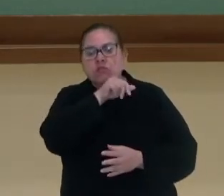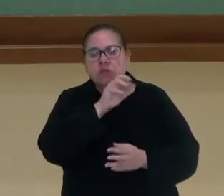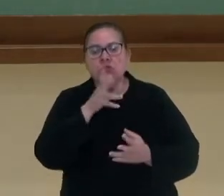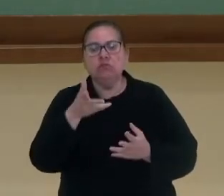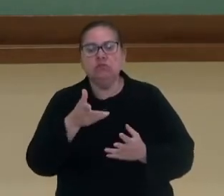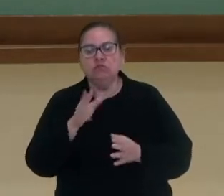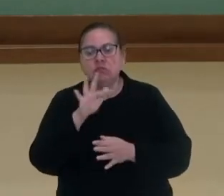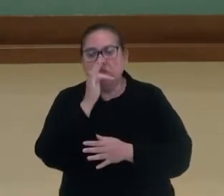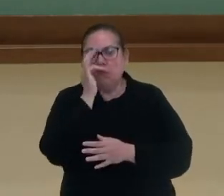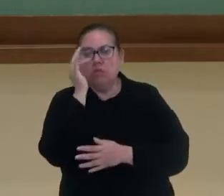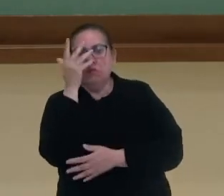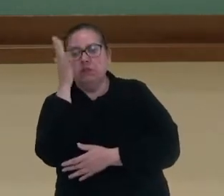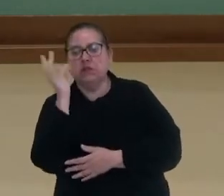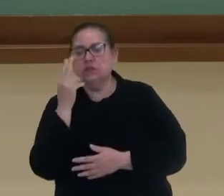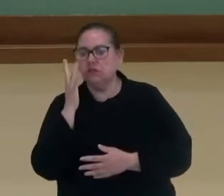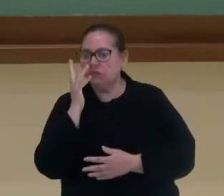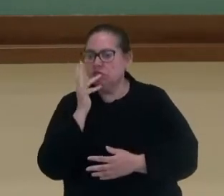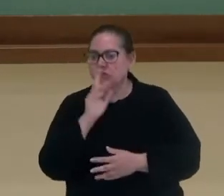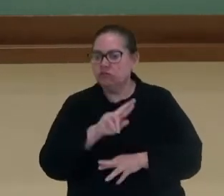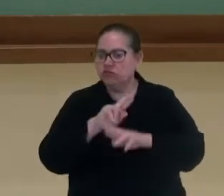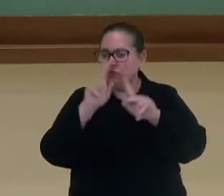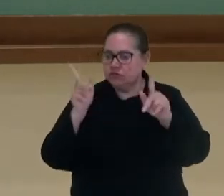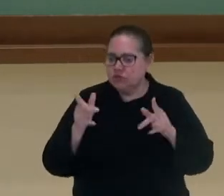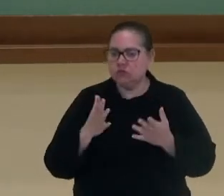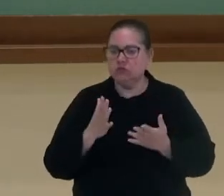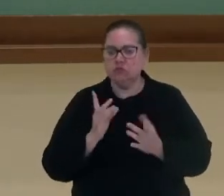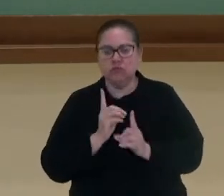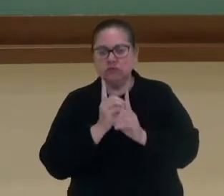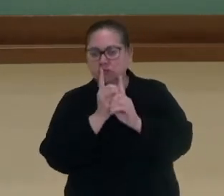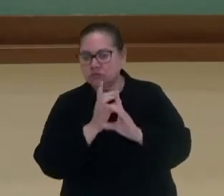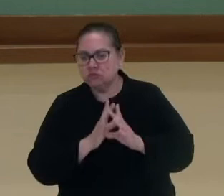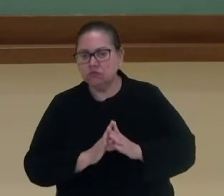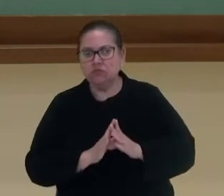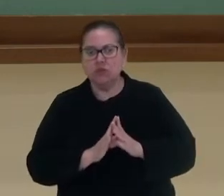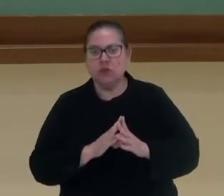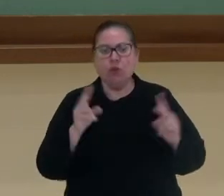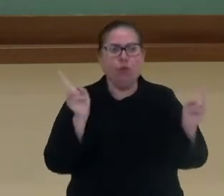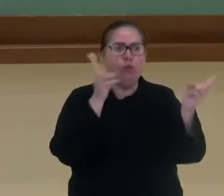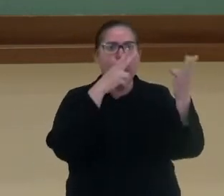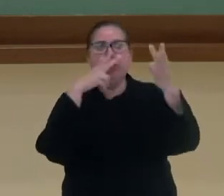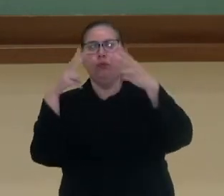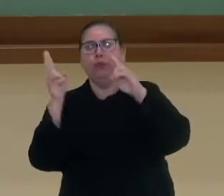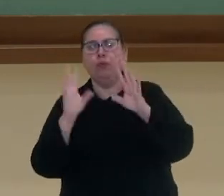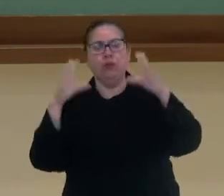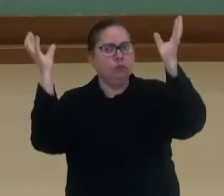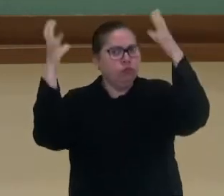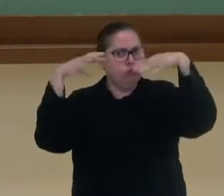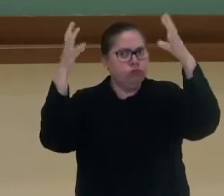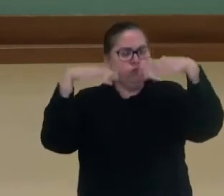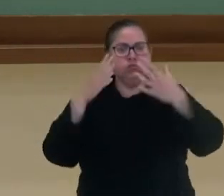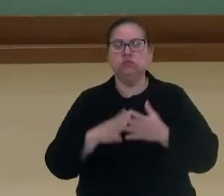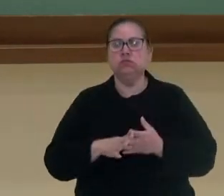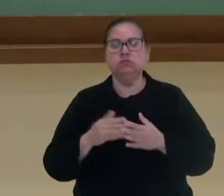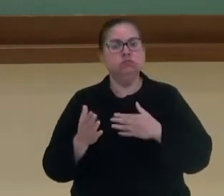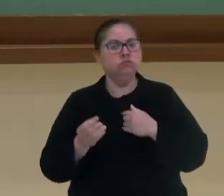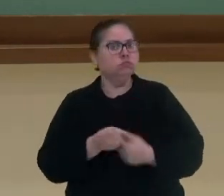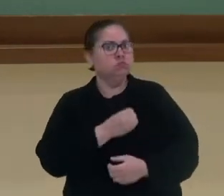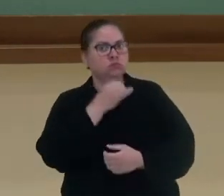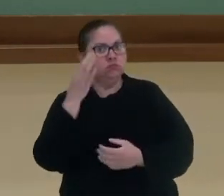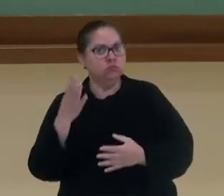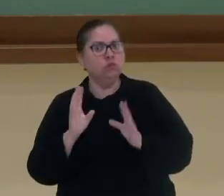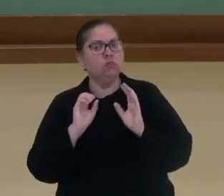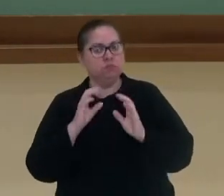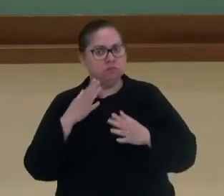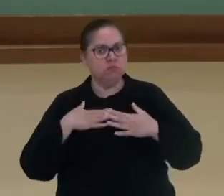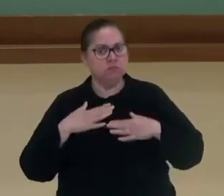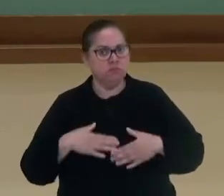uma planta diferente, de repente pode começar a ventar ou pode chover. Então as práticas